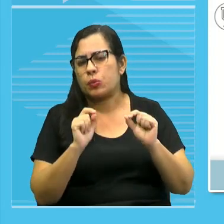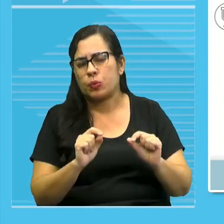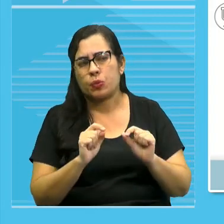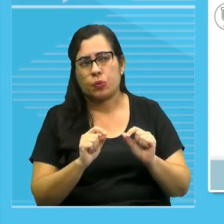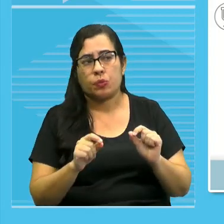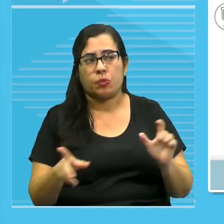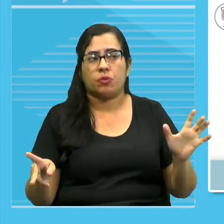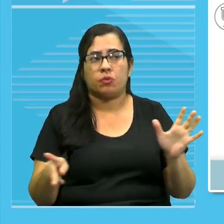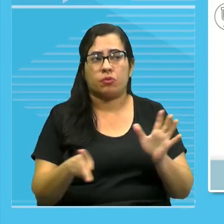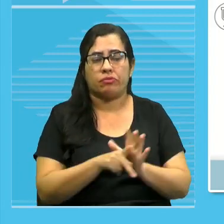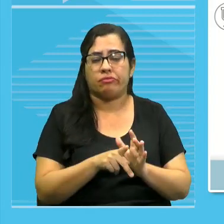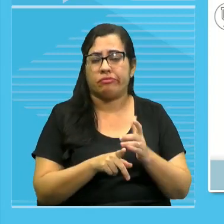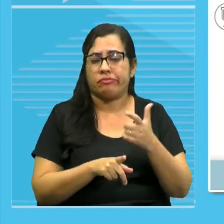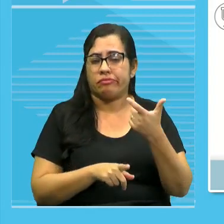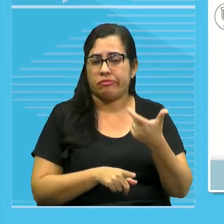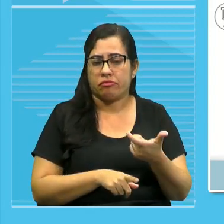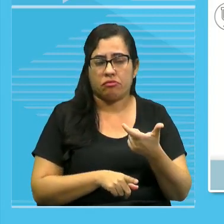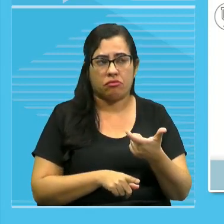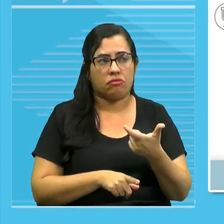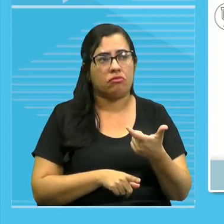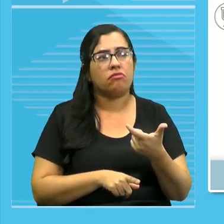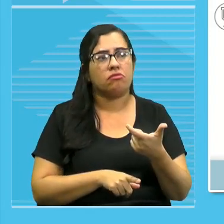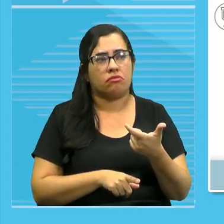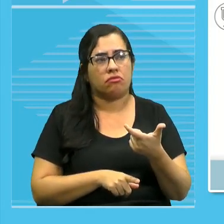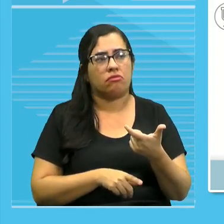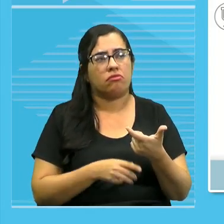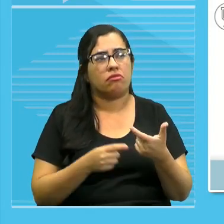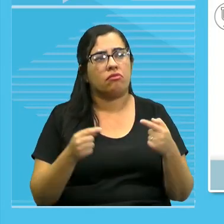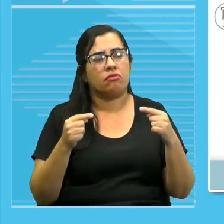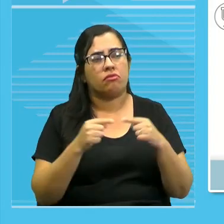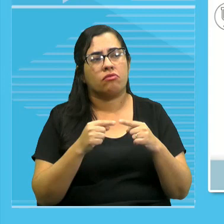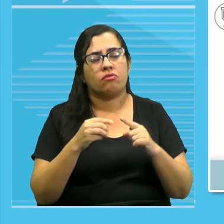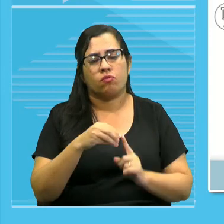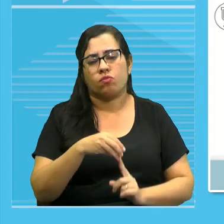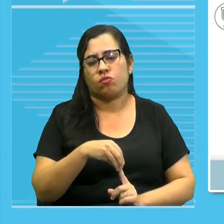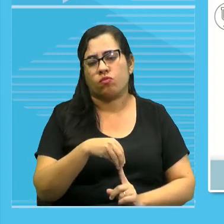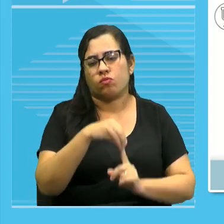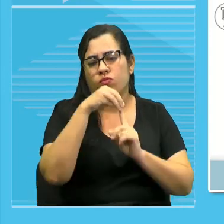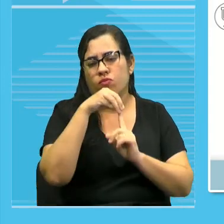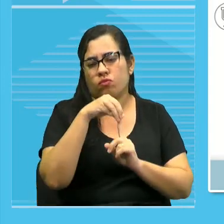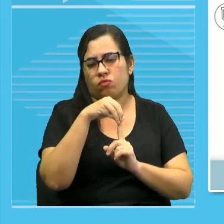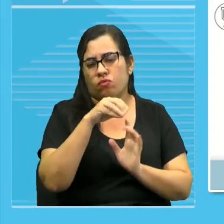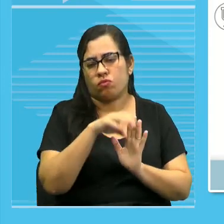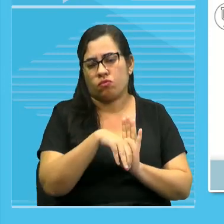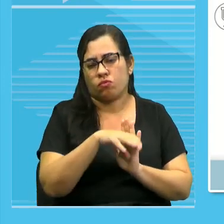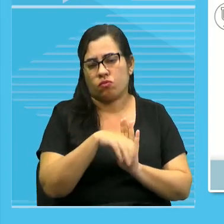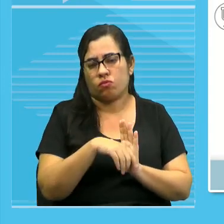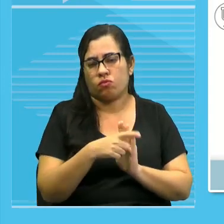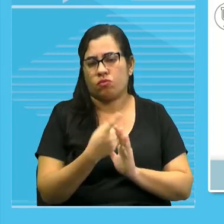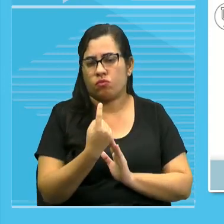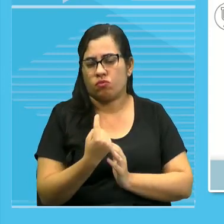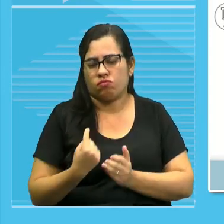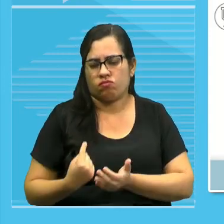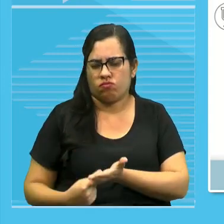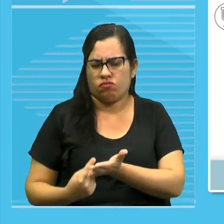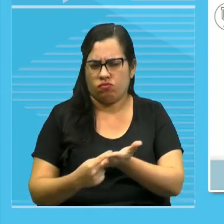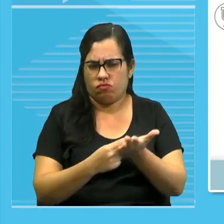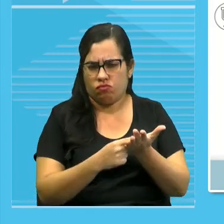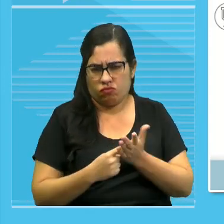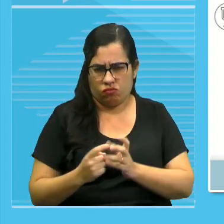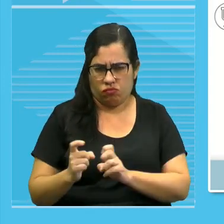cuja definição é onívoca na atualidade que só há uma definição que é um acordo não é